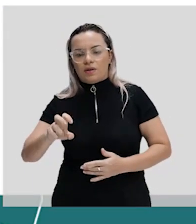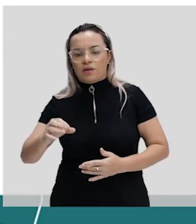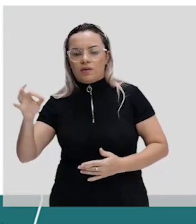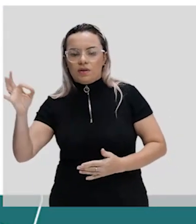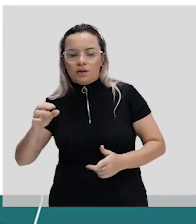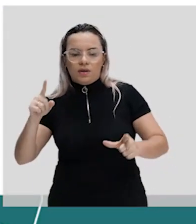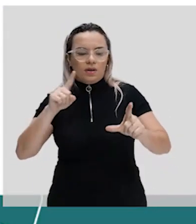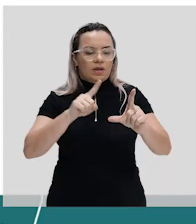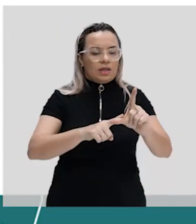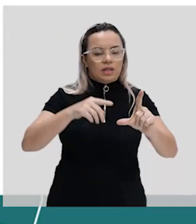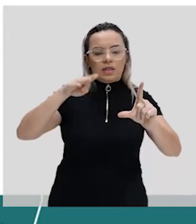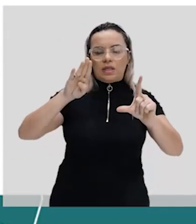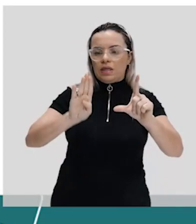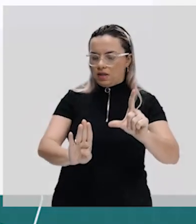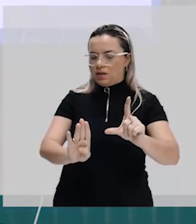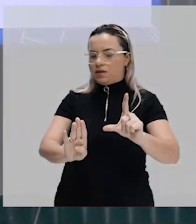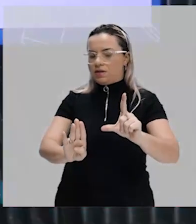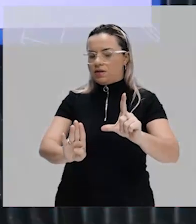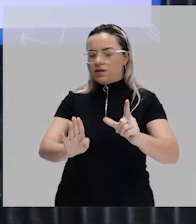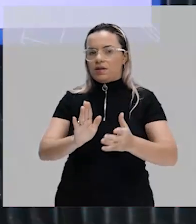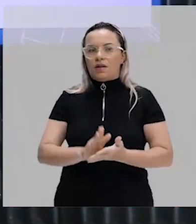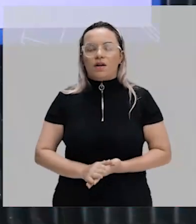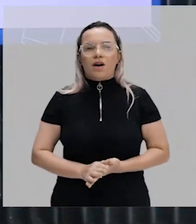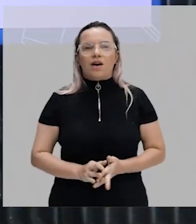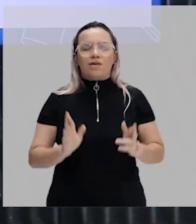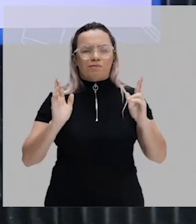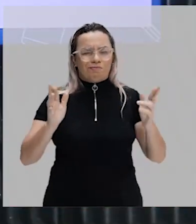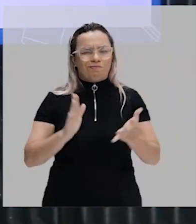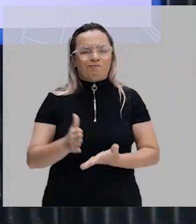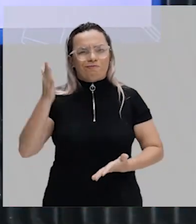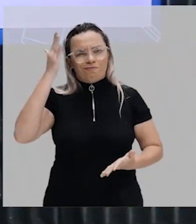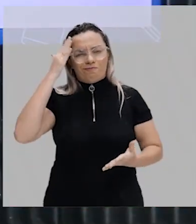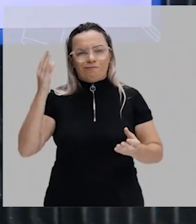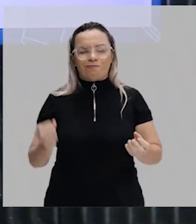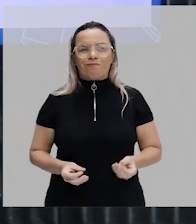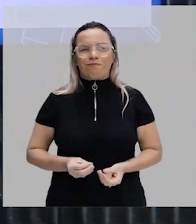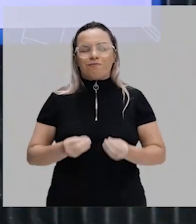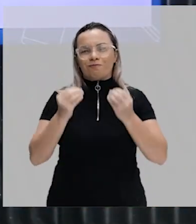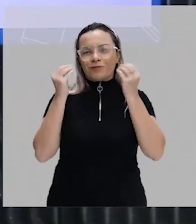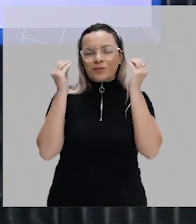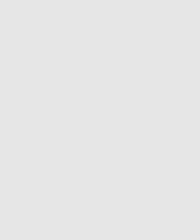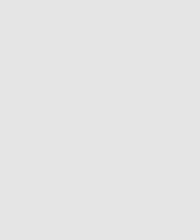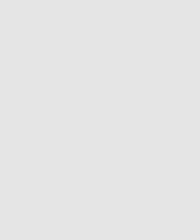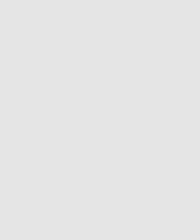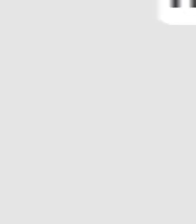é letra B. Espero que você tenha entendido, tá? Um beijão para vocês e até a próxima aula. Tchau, tchau!